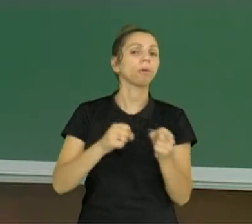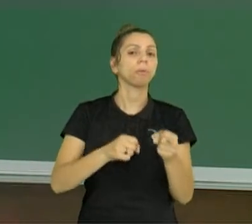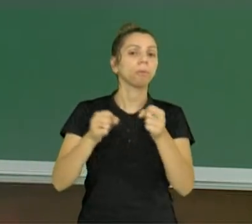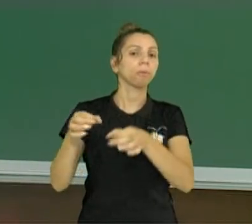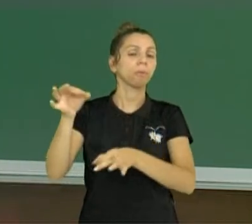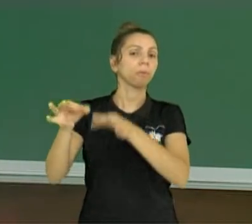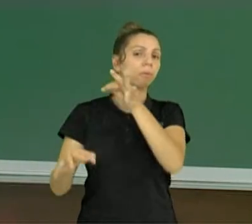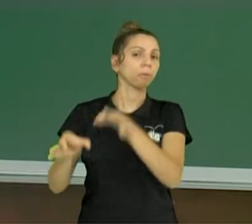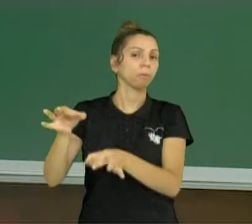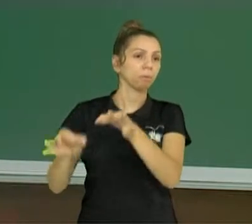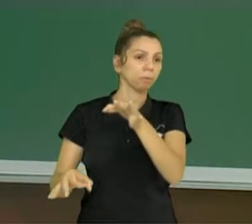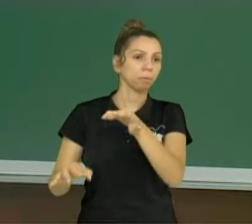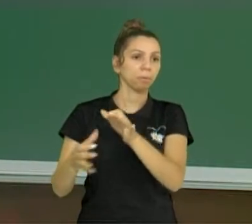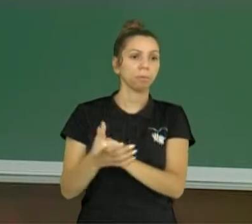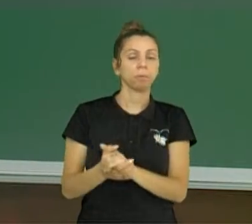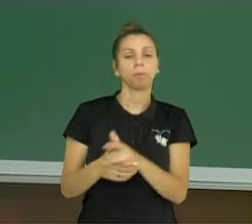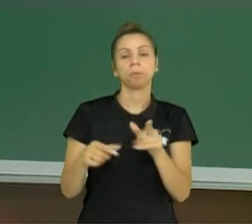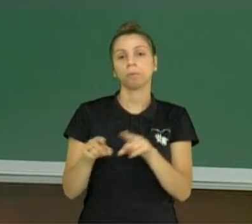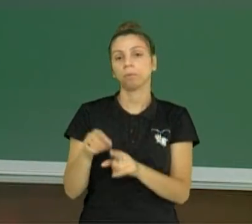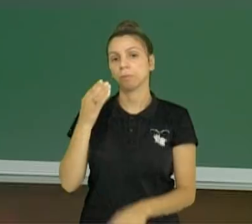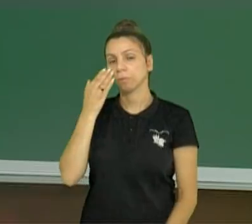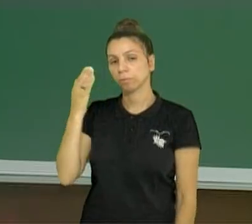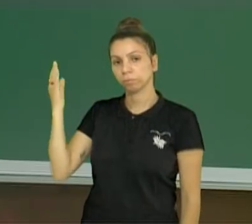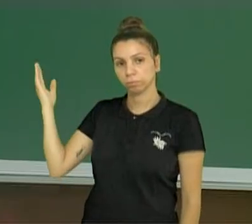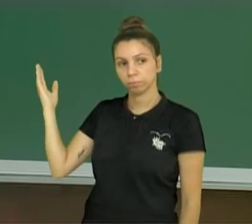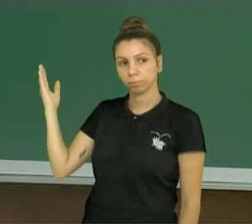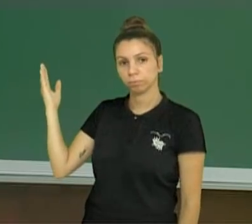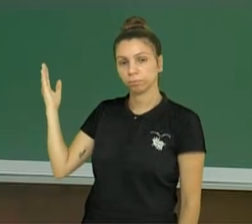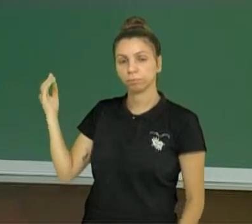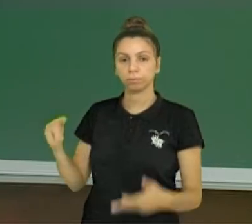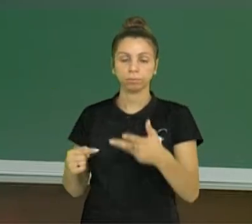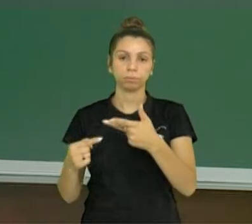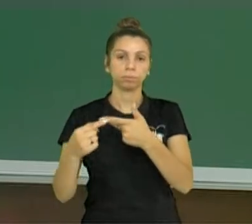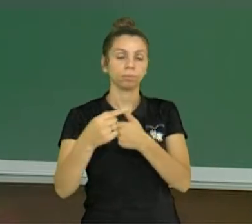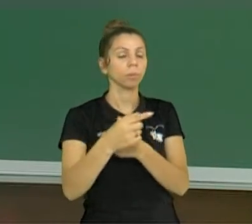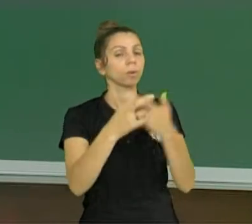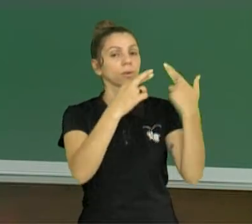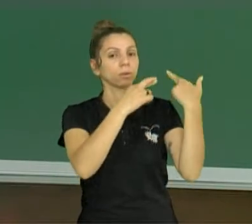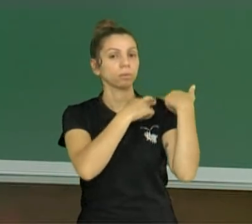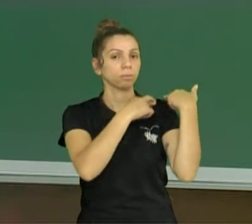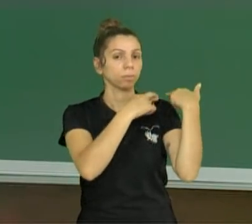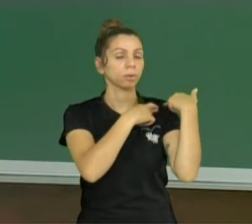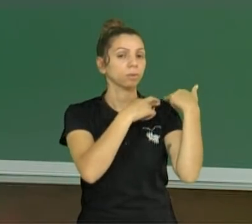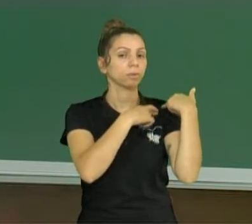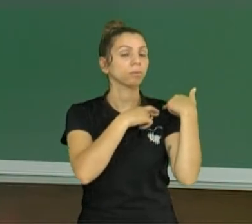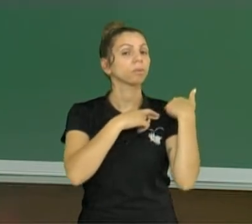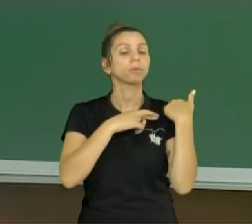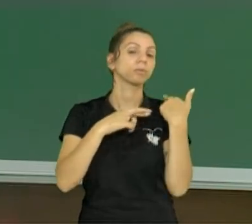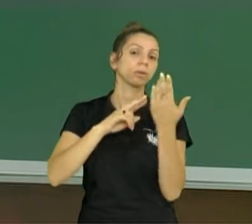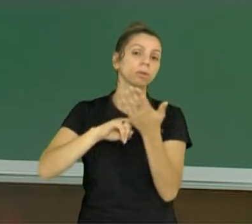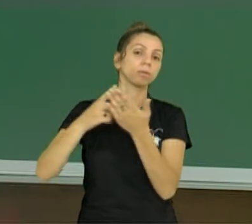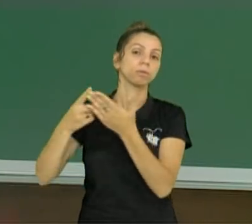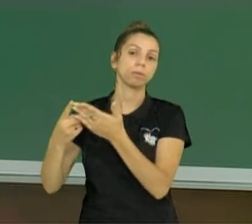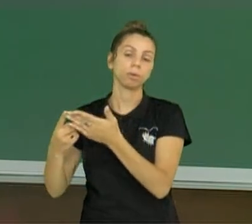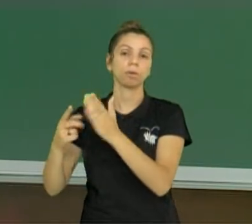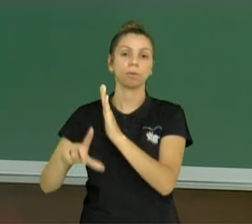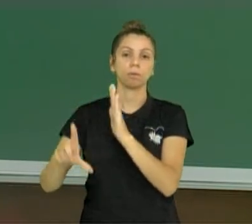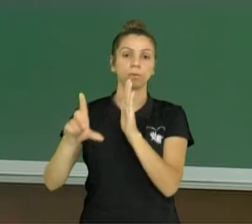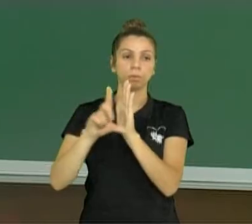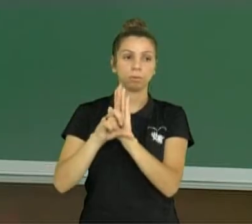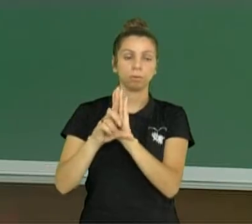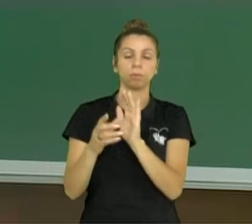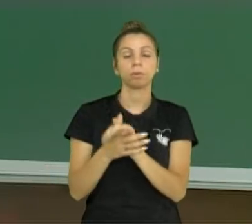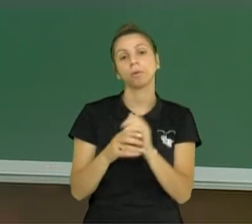Suprema Corte, é os tribunais regionais, o juizado. E eles têm essa responsabilidade de interpretar as leis. Eles podem declarar